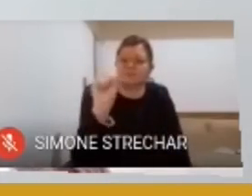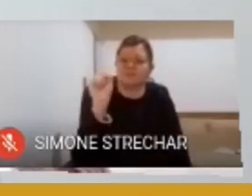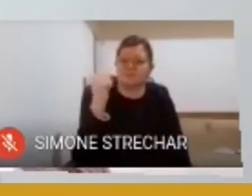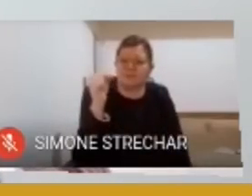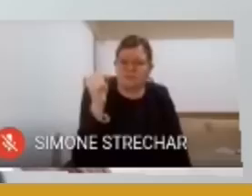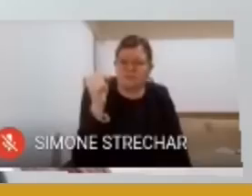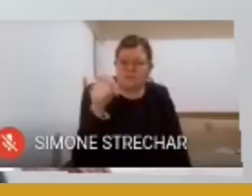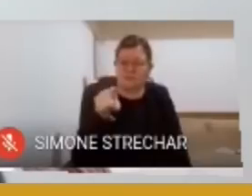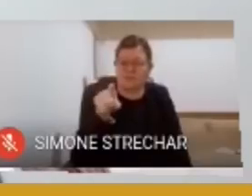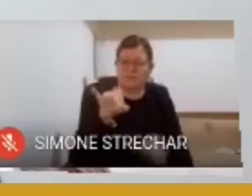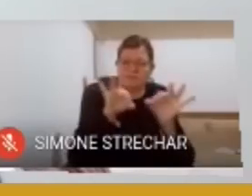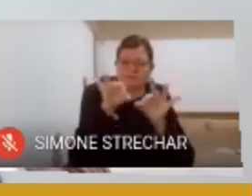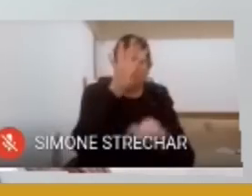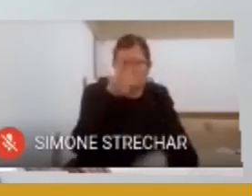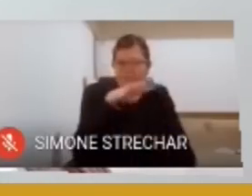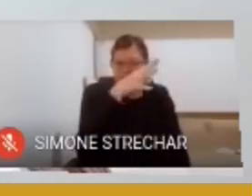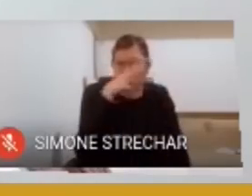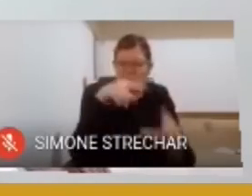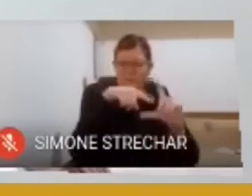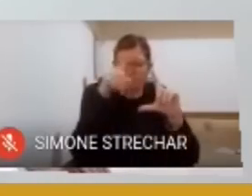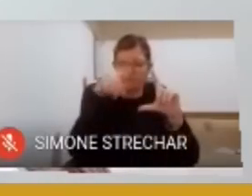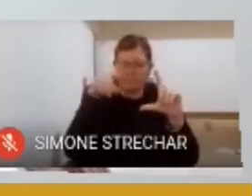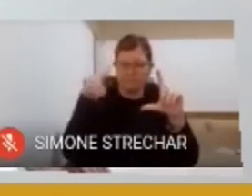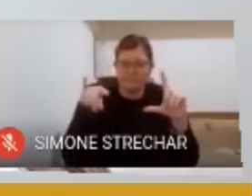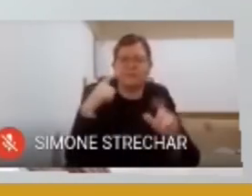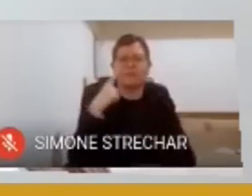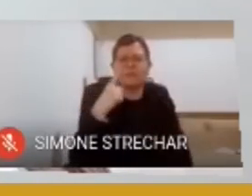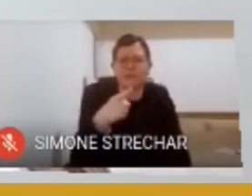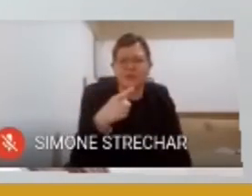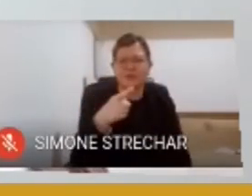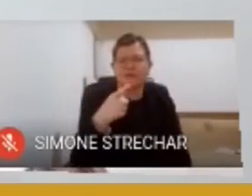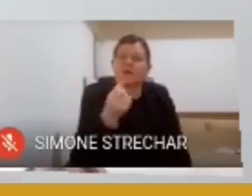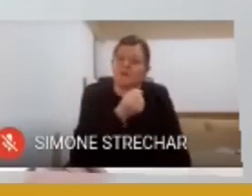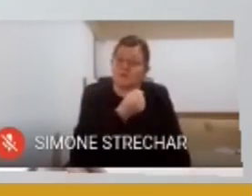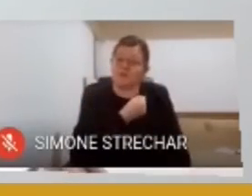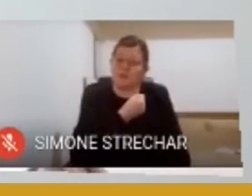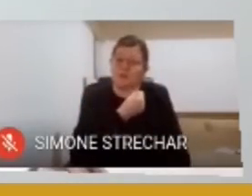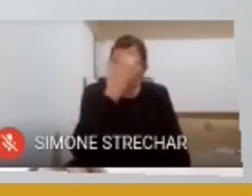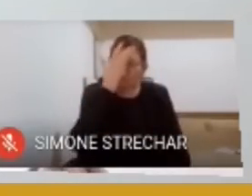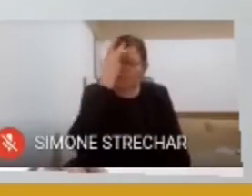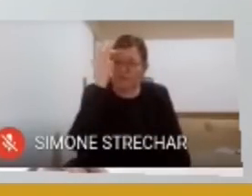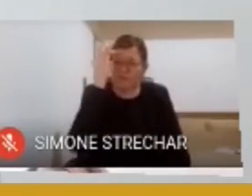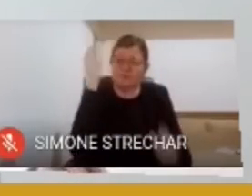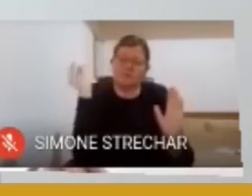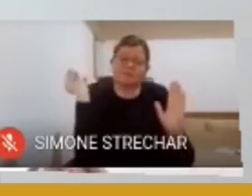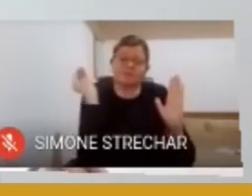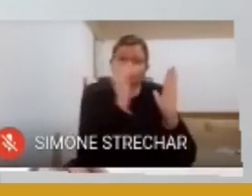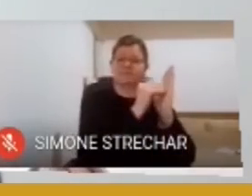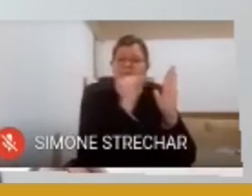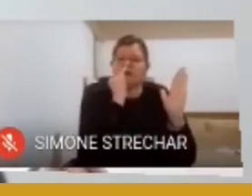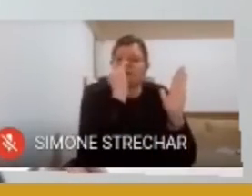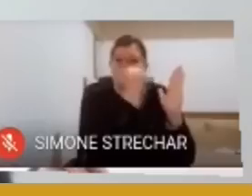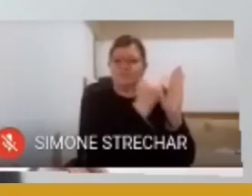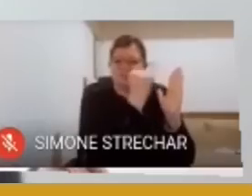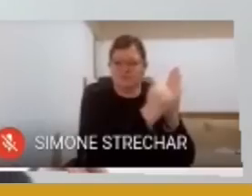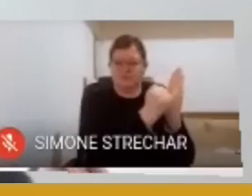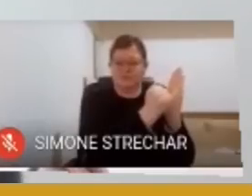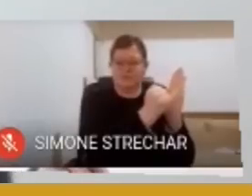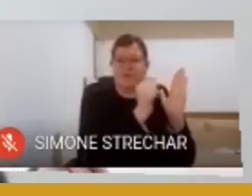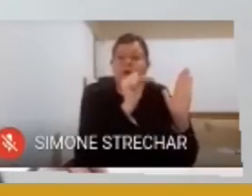notificado. Se a gente aumentar 70% a mais, que é a média que não é notificado, nós vamos ter um